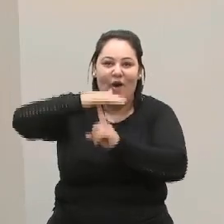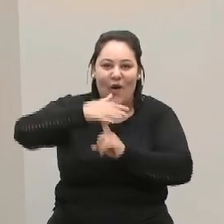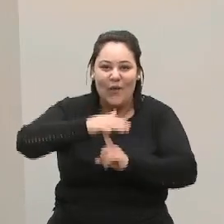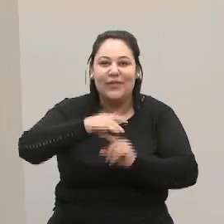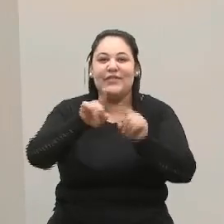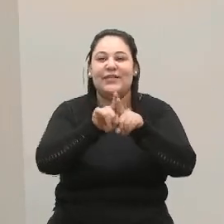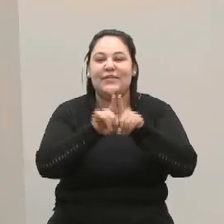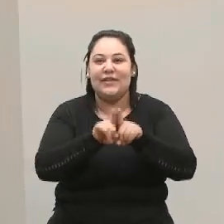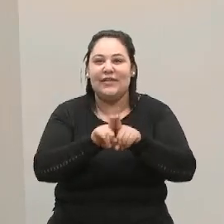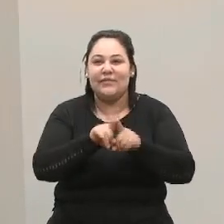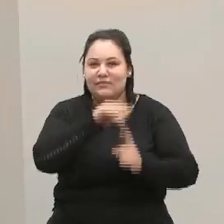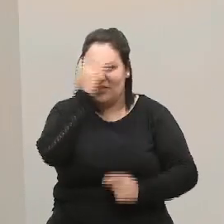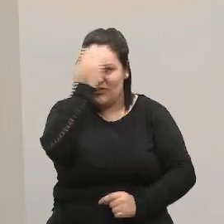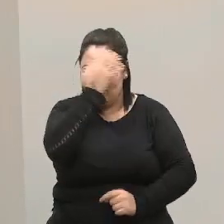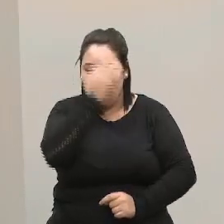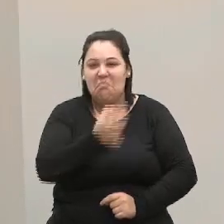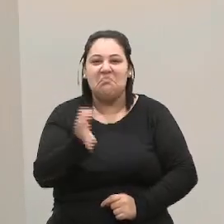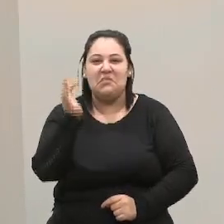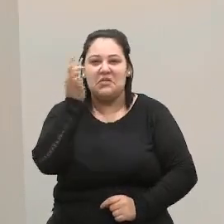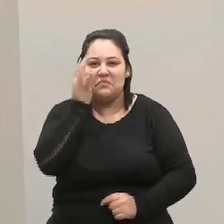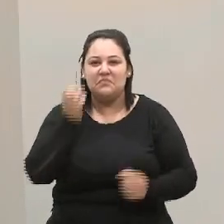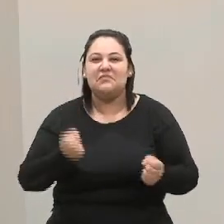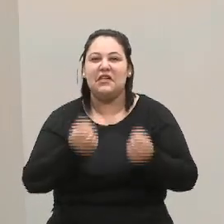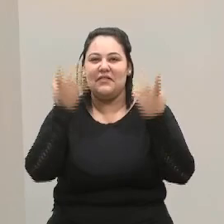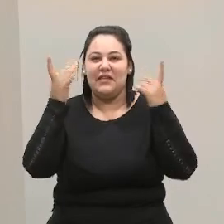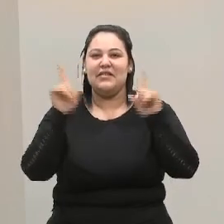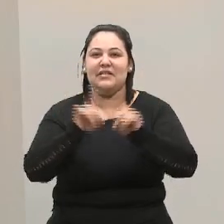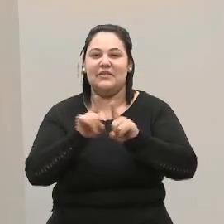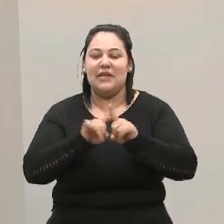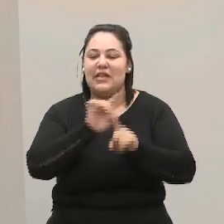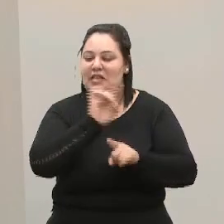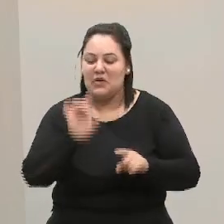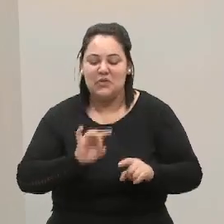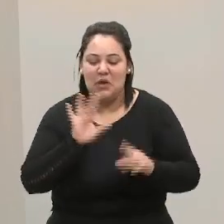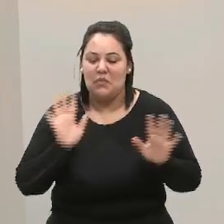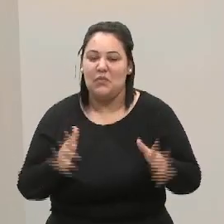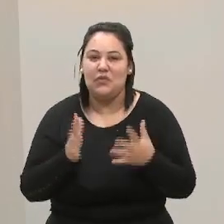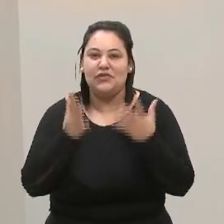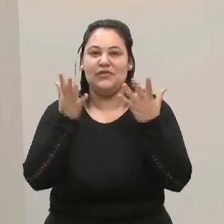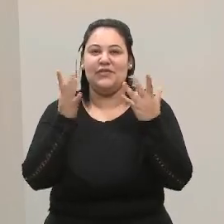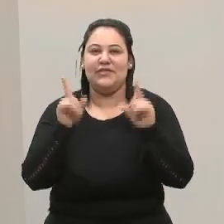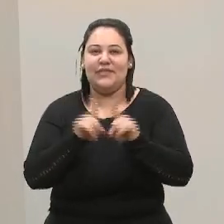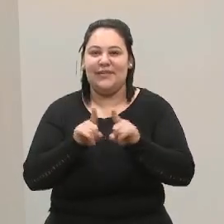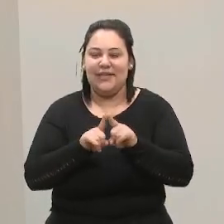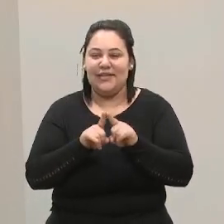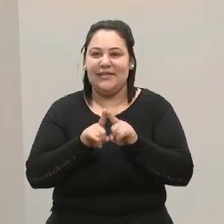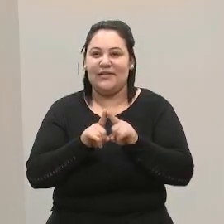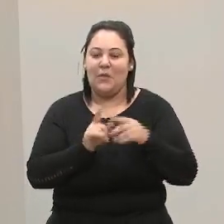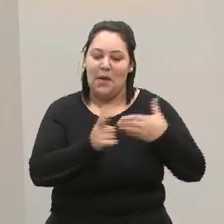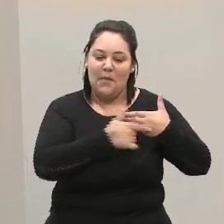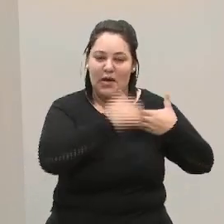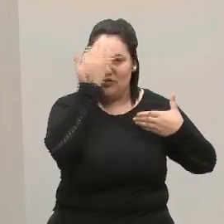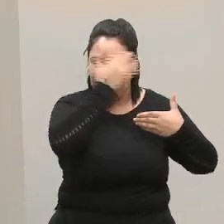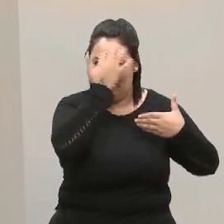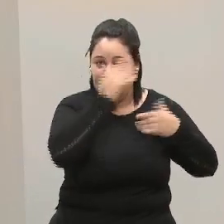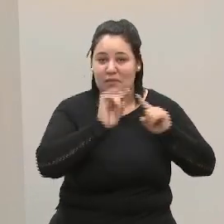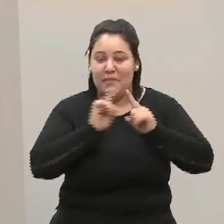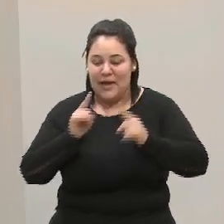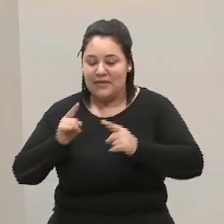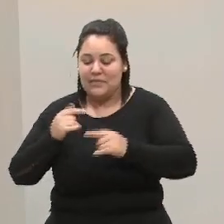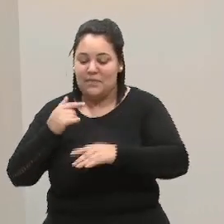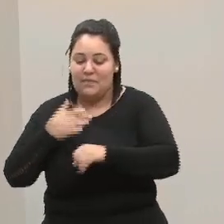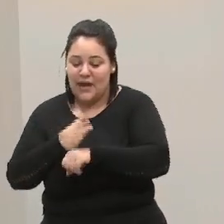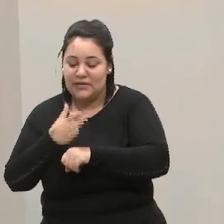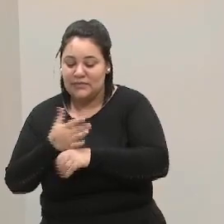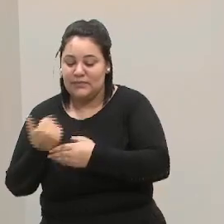prefeito presente e não só incentivando como prefeito, mas participando e dando exemplo.